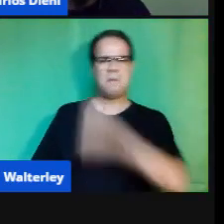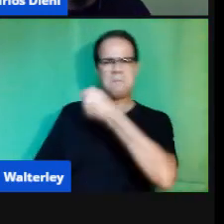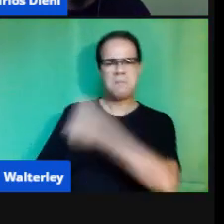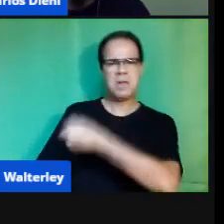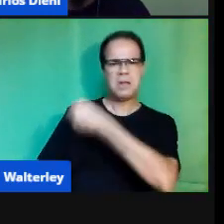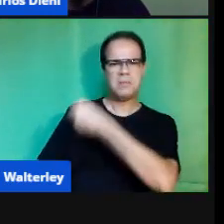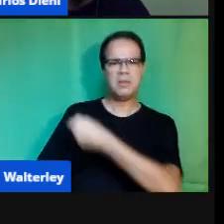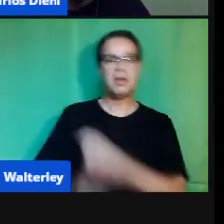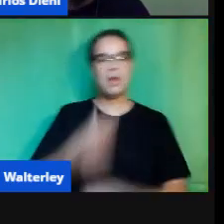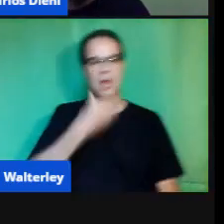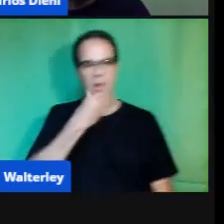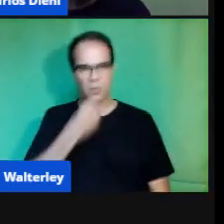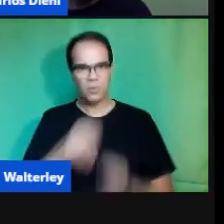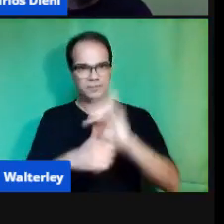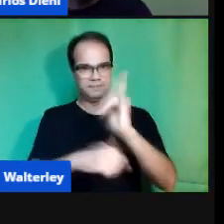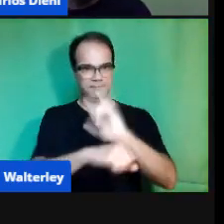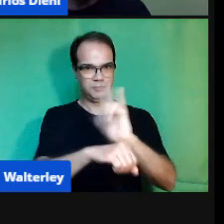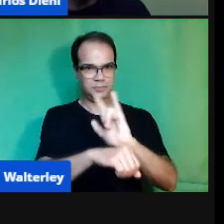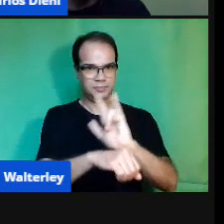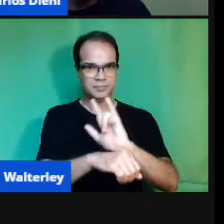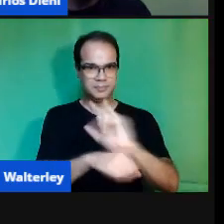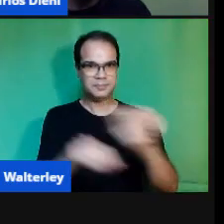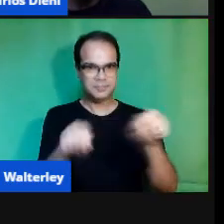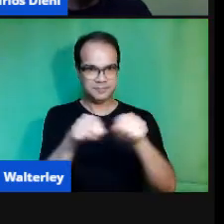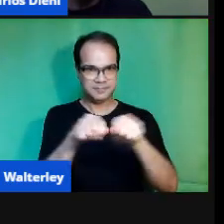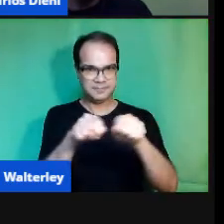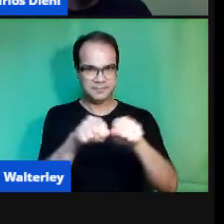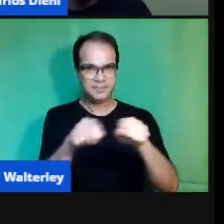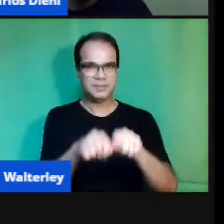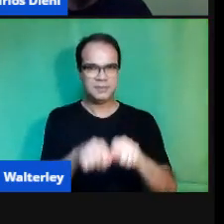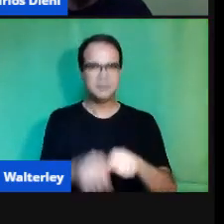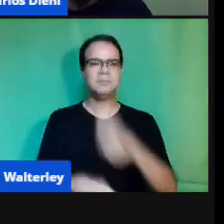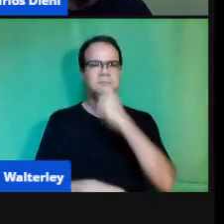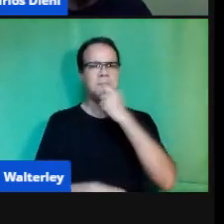dele. Então, a gente recorre a imagens de arquivo,